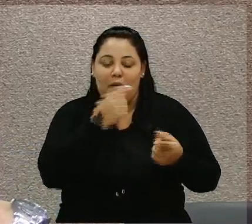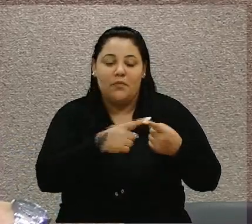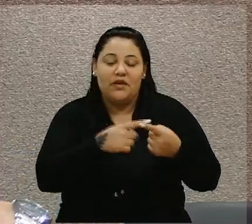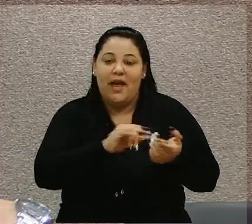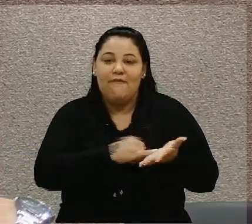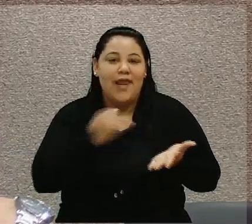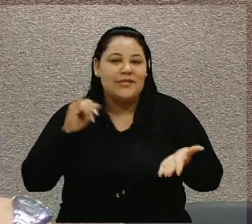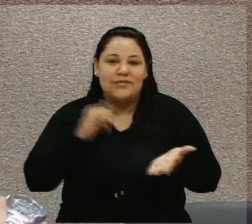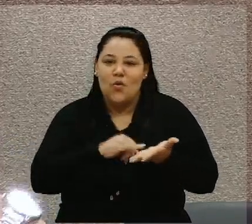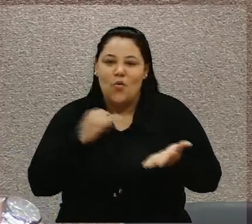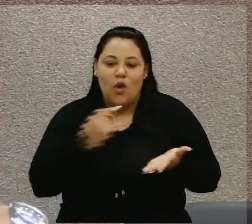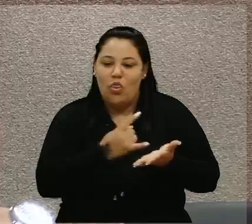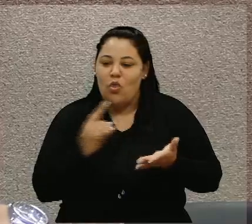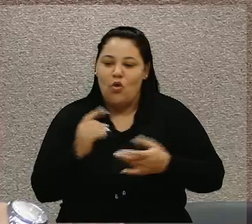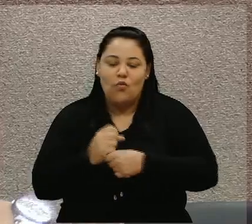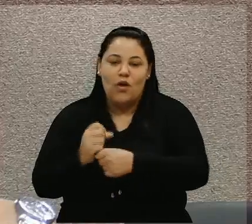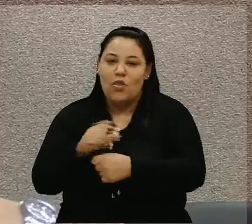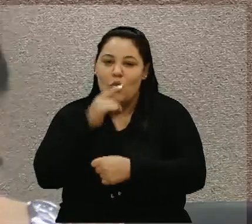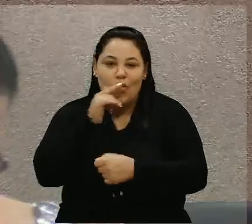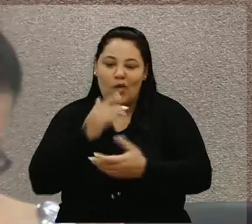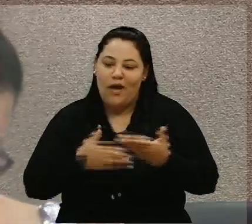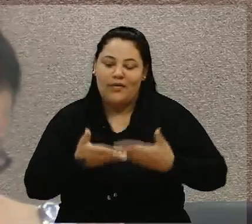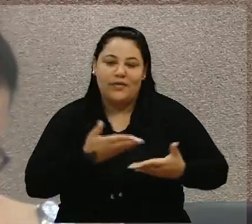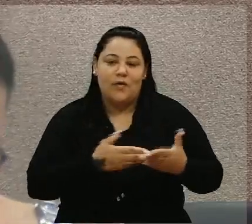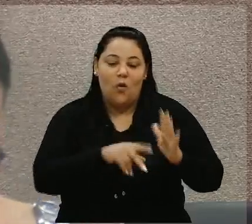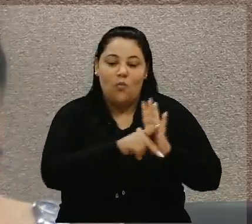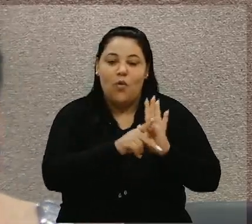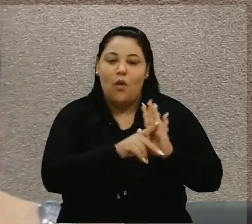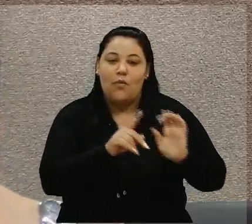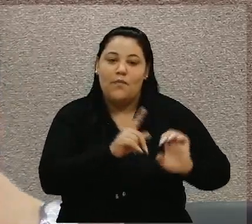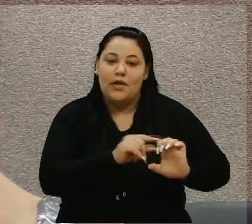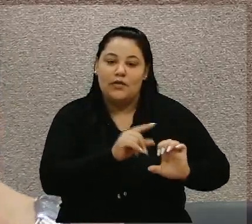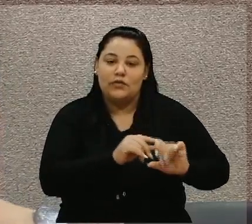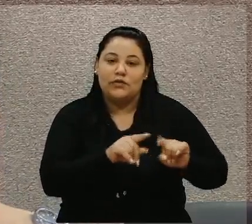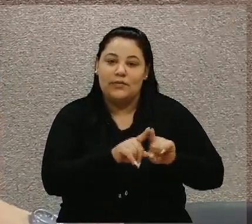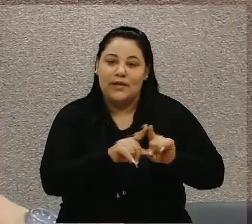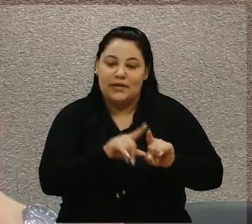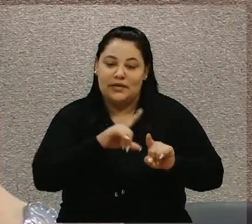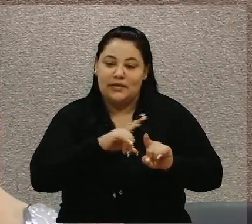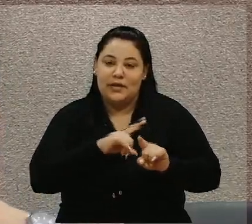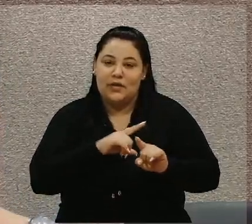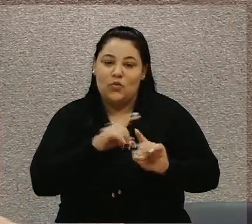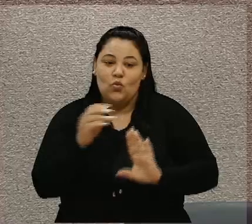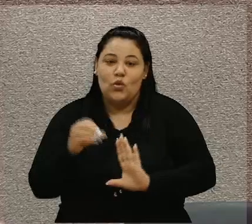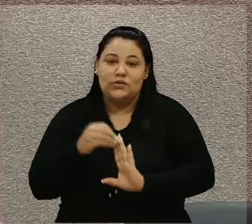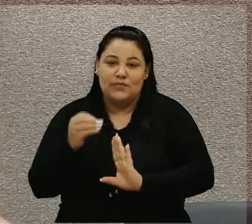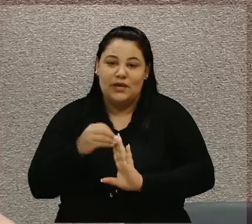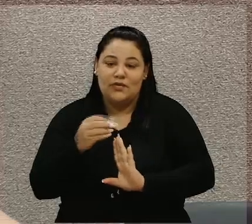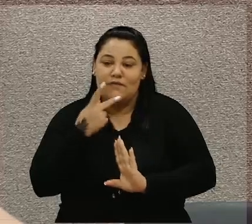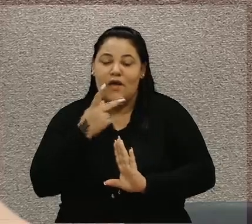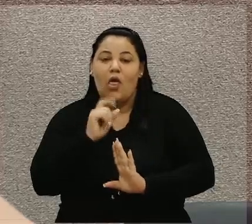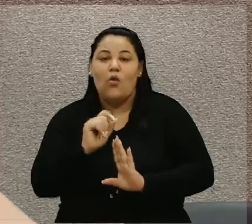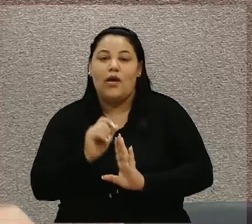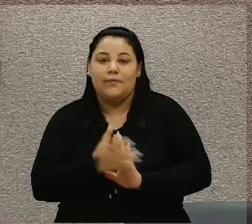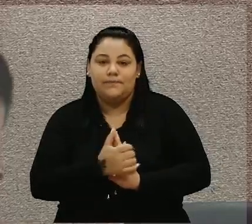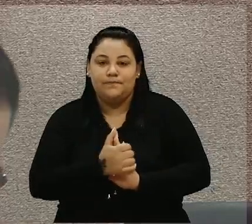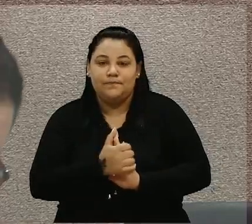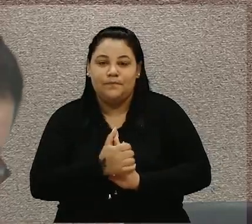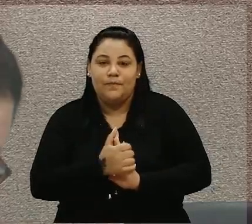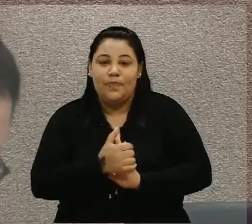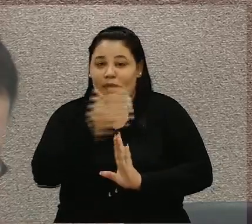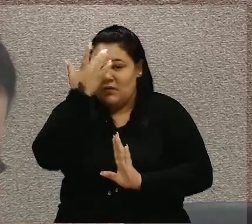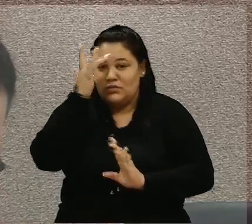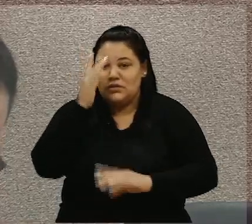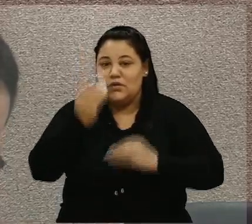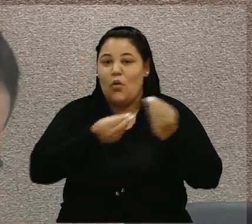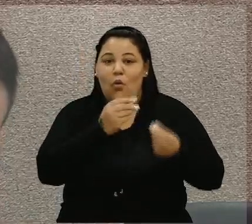anos, já não atende. Os próprios empresários, quando passam um orçamento, ele fala, olha, eu não sei como é que vai ser, porque